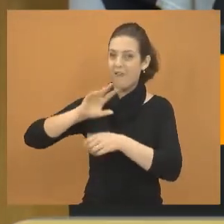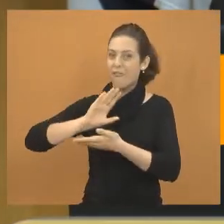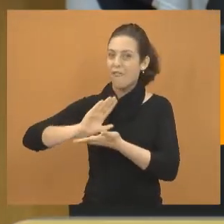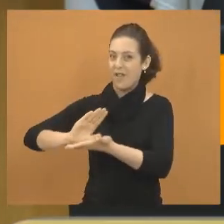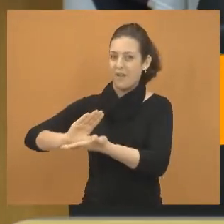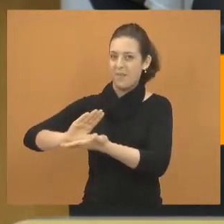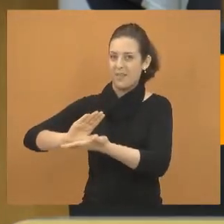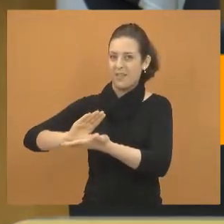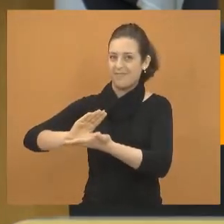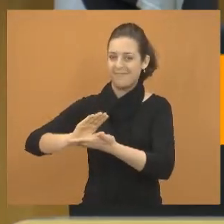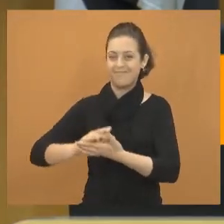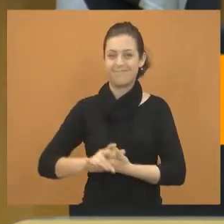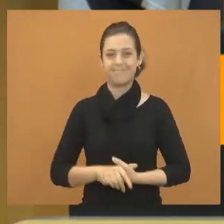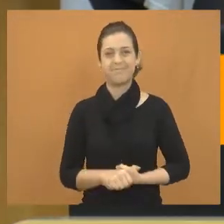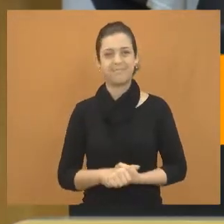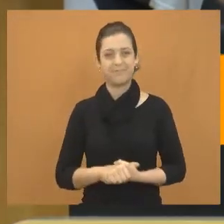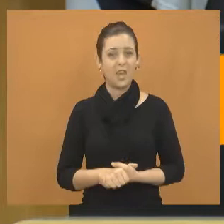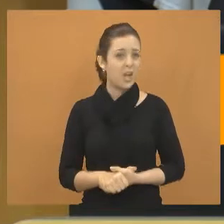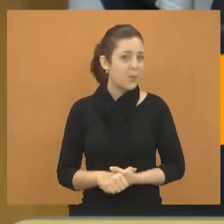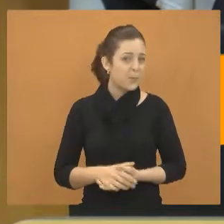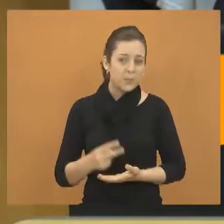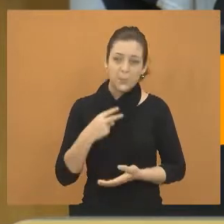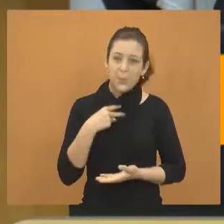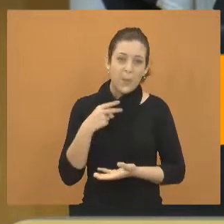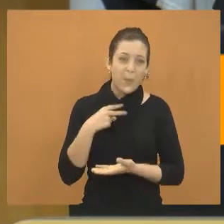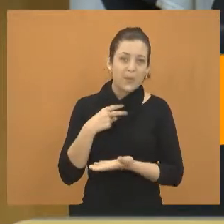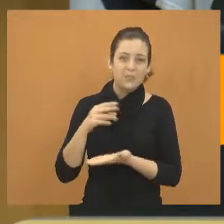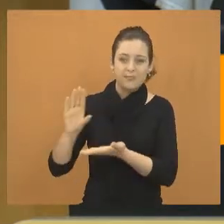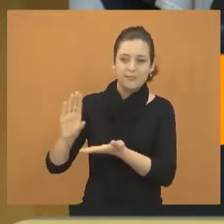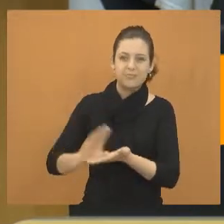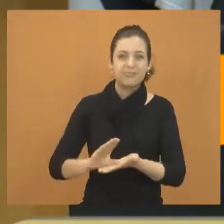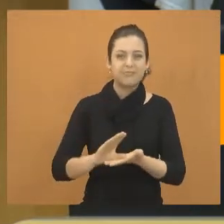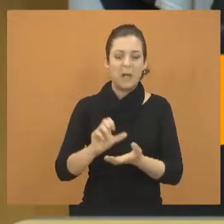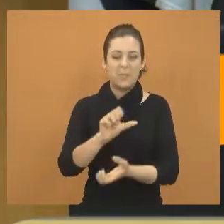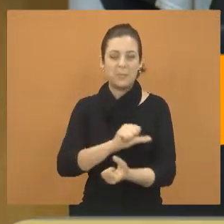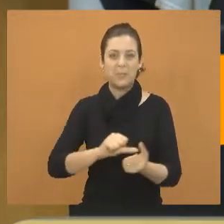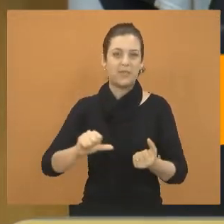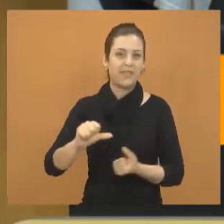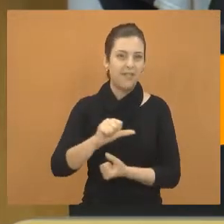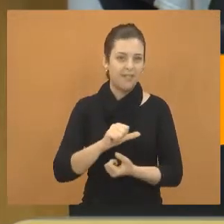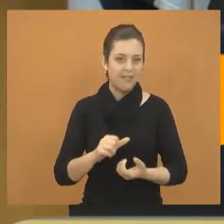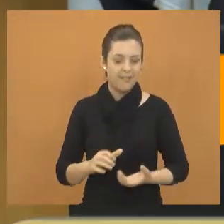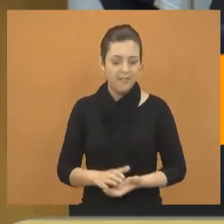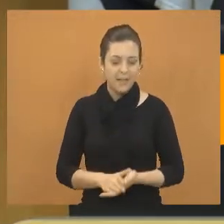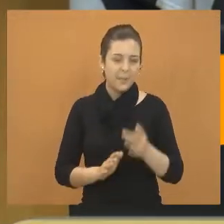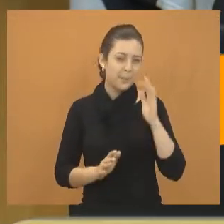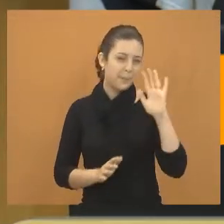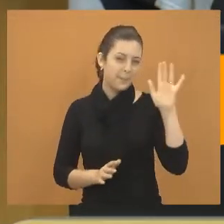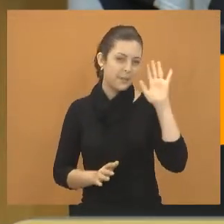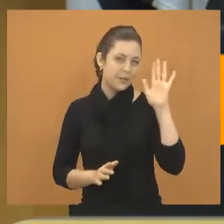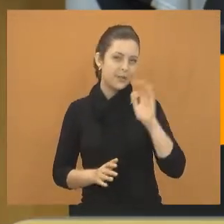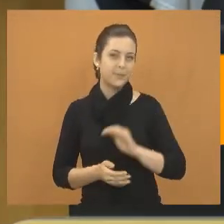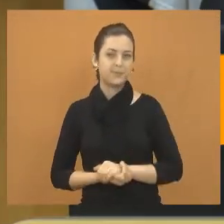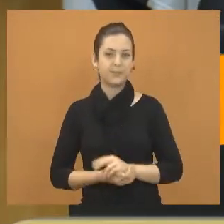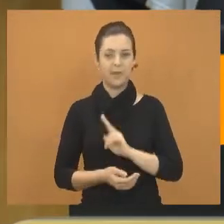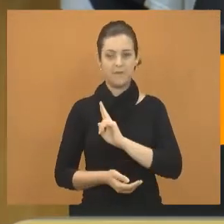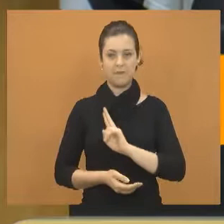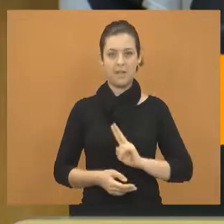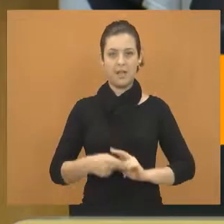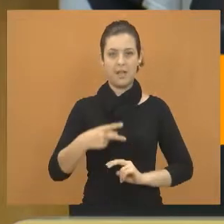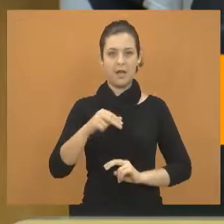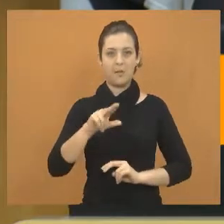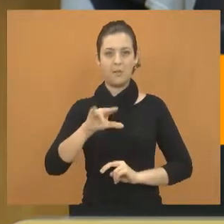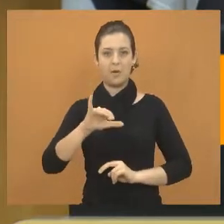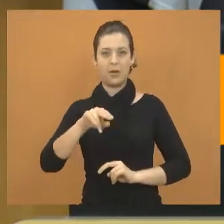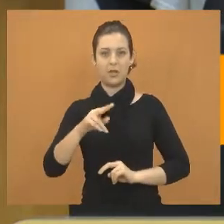o orçamento da cidade. Nós não temos autonomia. Por exemplo, né, vamos imaginar o vereador Paulinho